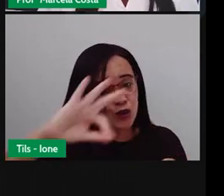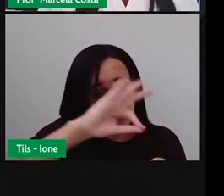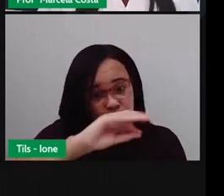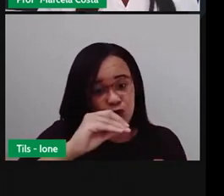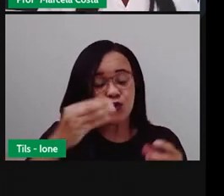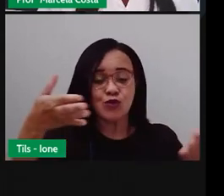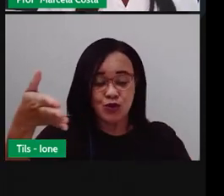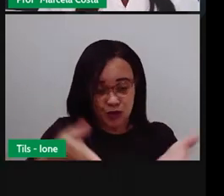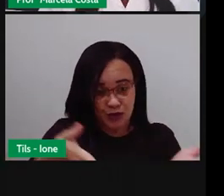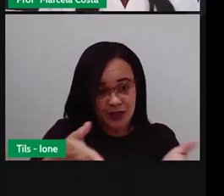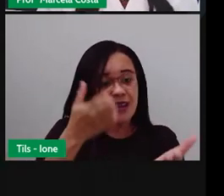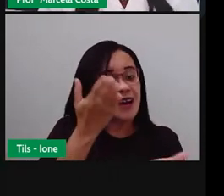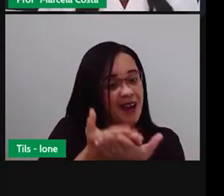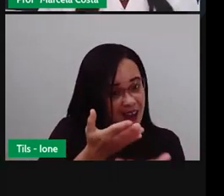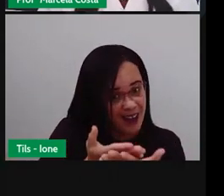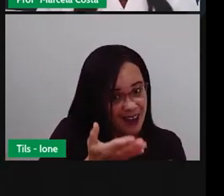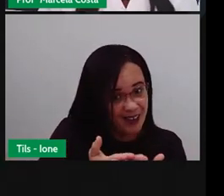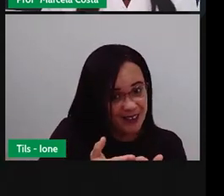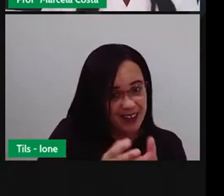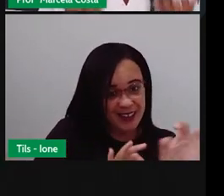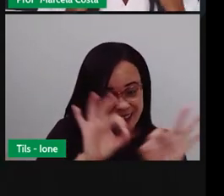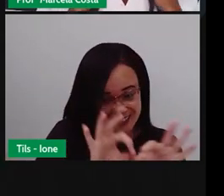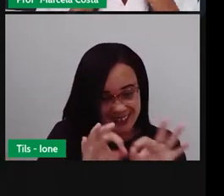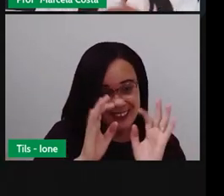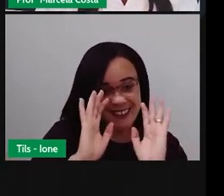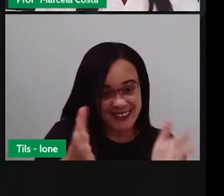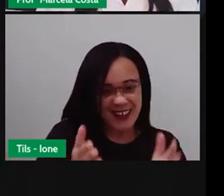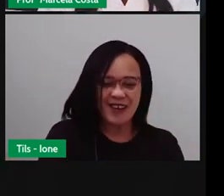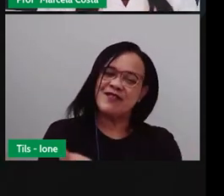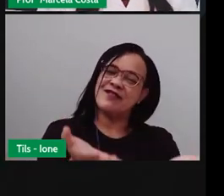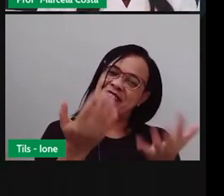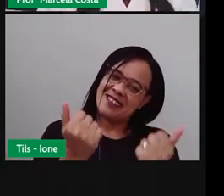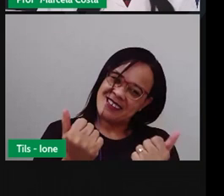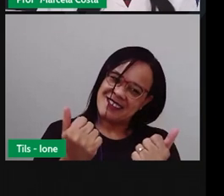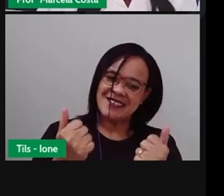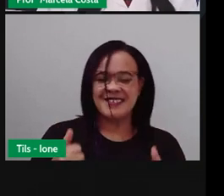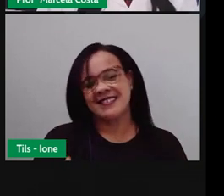essa aula. Preparado? Vamos lá.